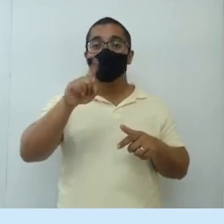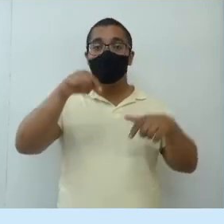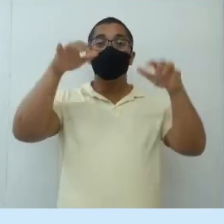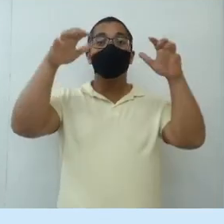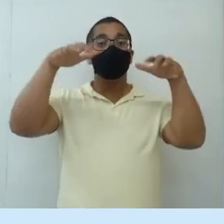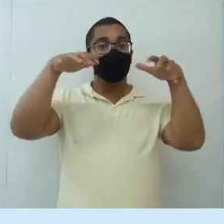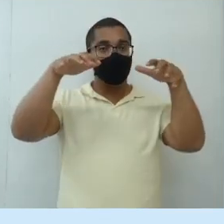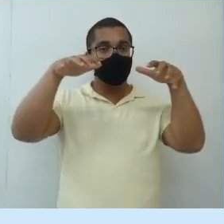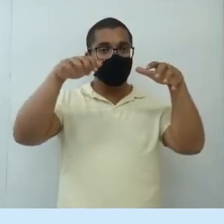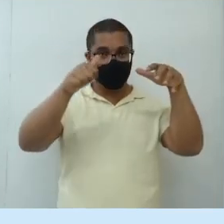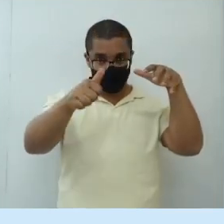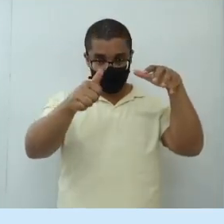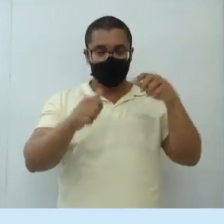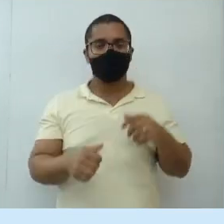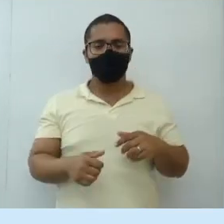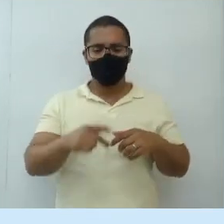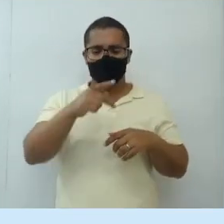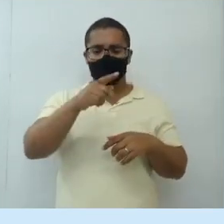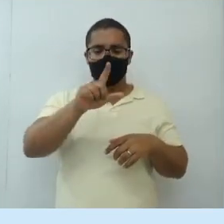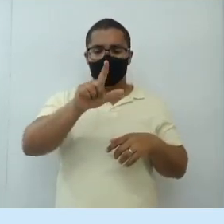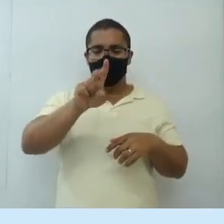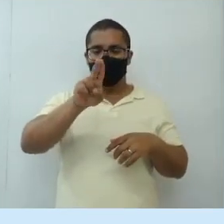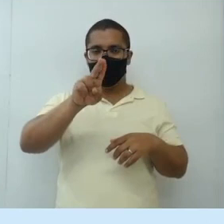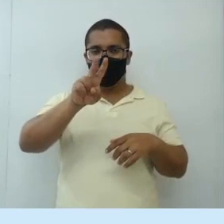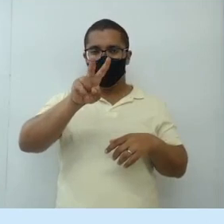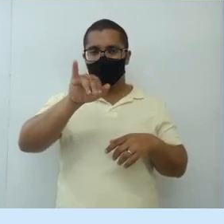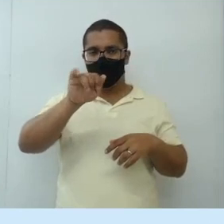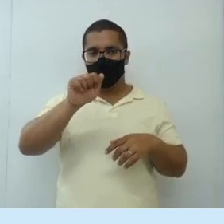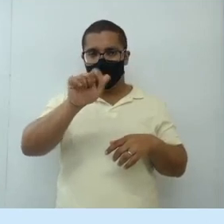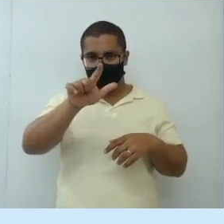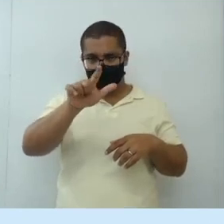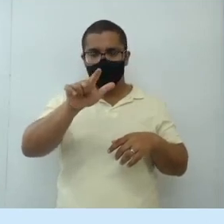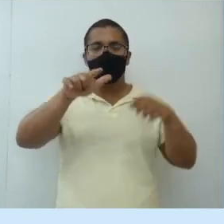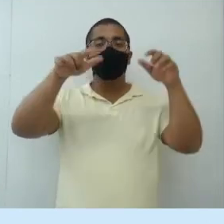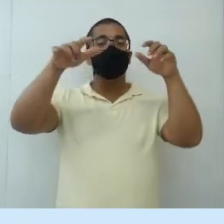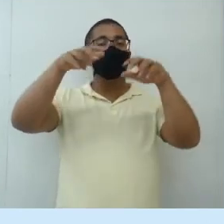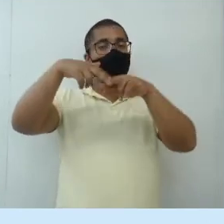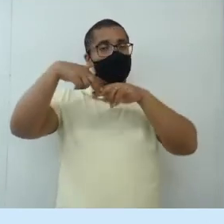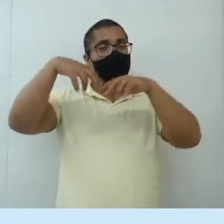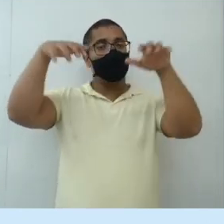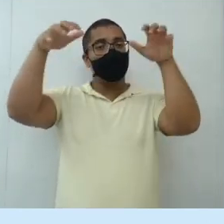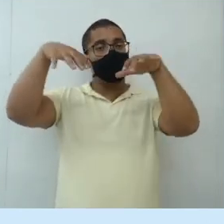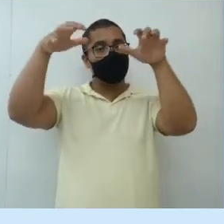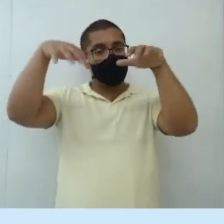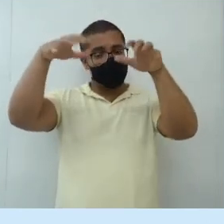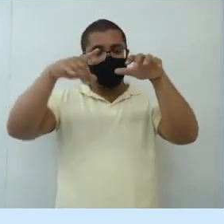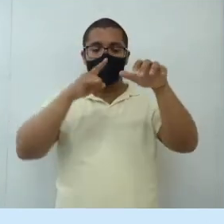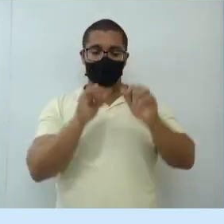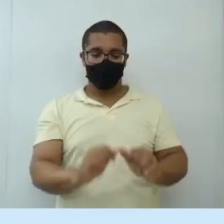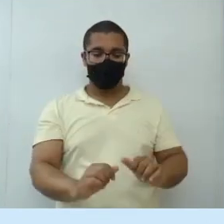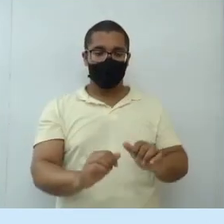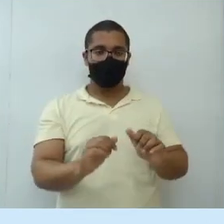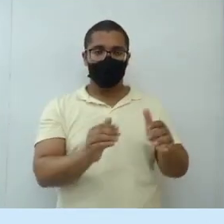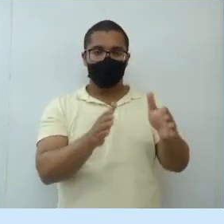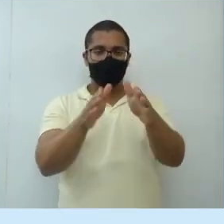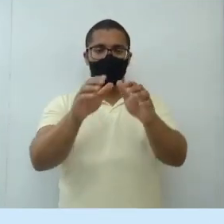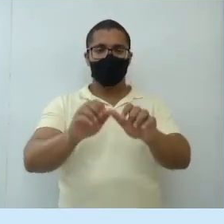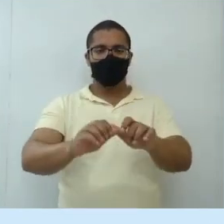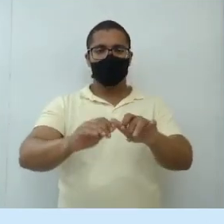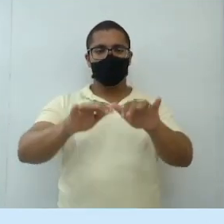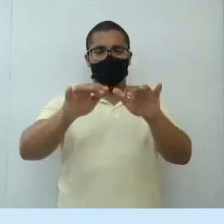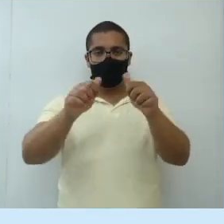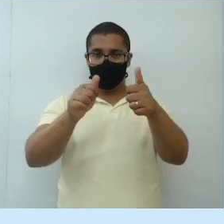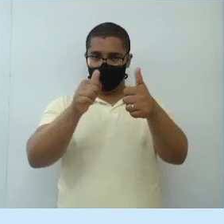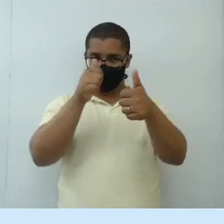chuvas o fluvial A grande maioria dos rios brasileiros ela é abastecido próxima chuva